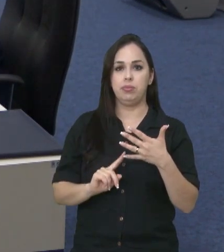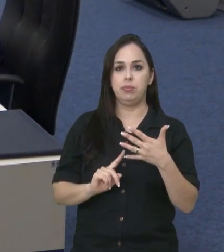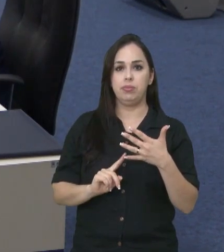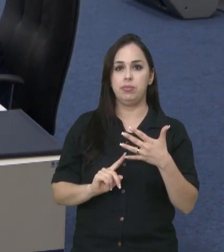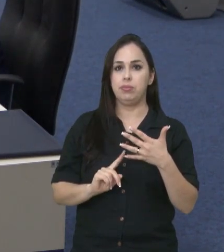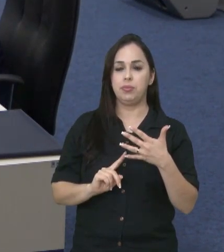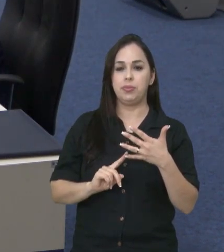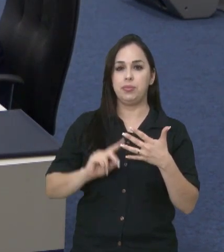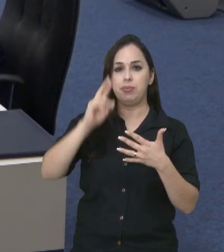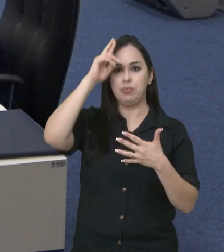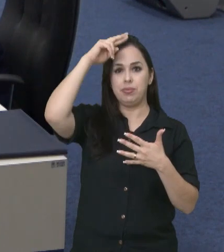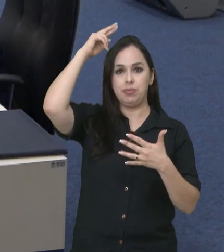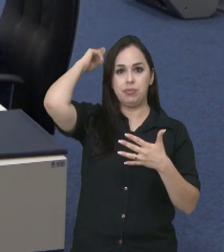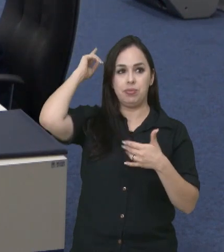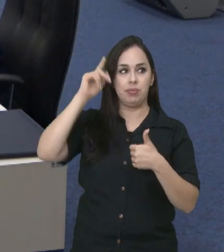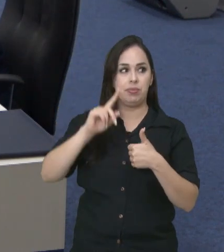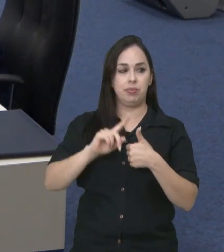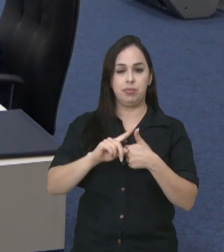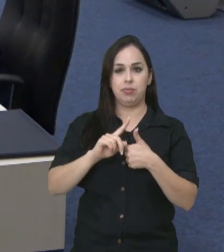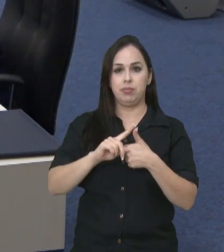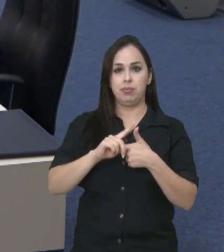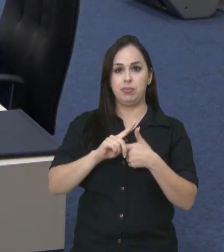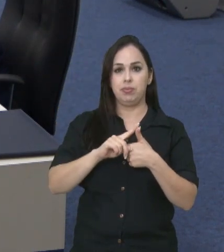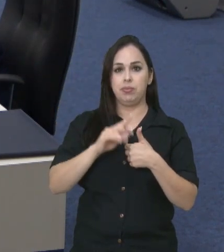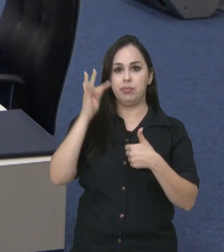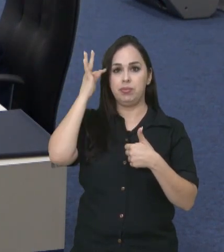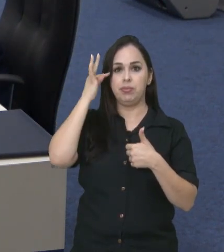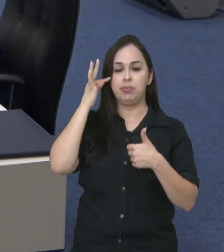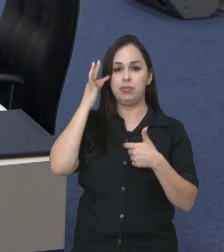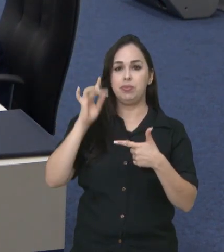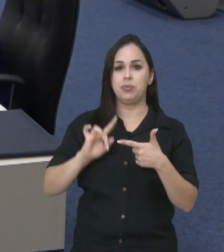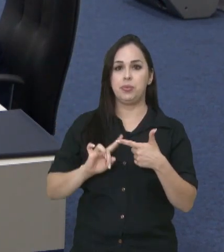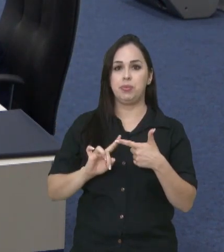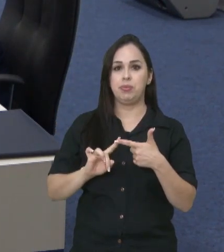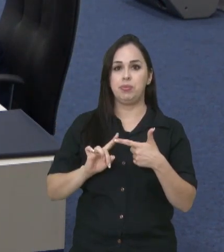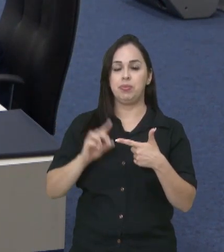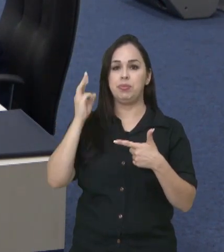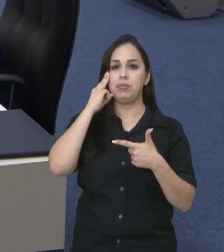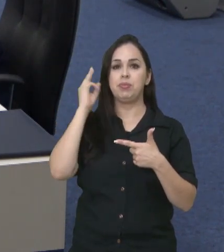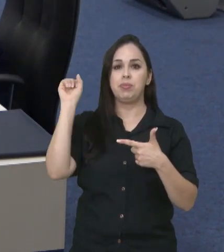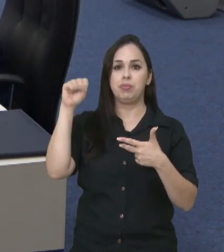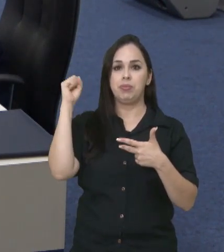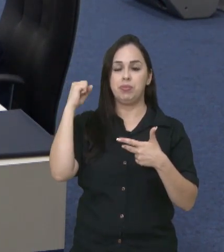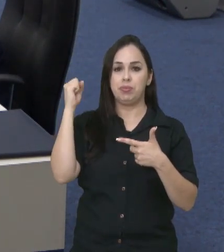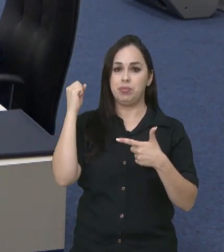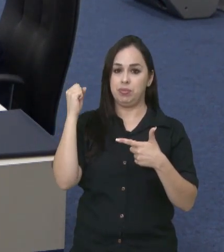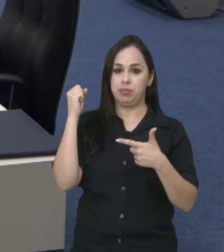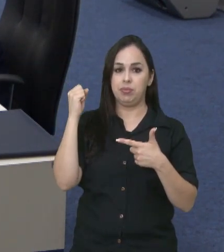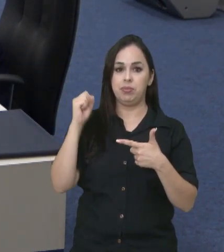vereador Robertinho da Padaria, vereador Tomás Henrique, vereador Marcão da Academia.